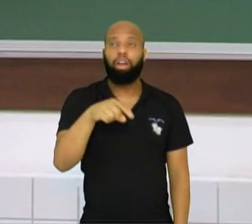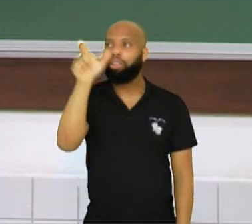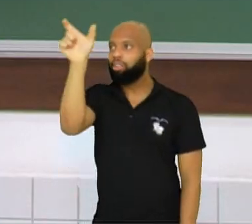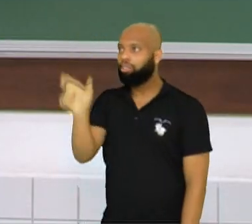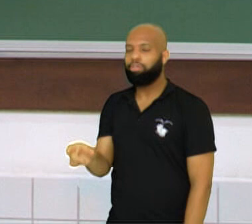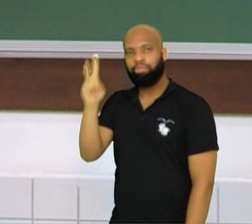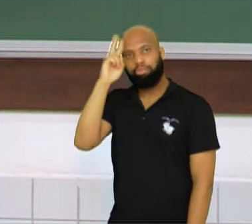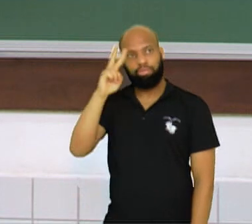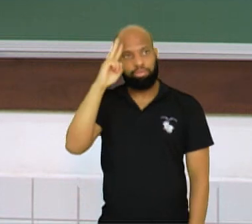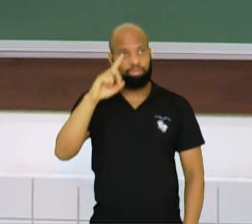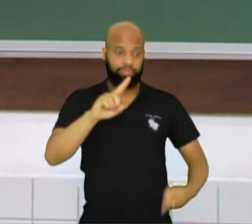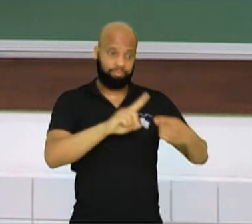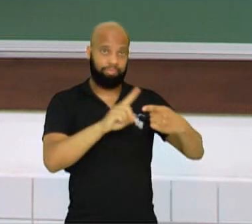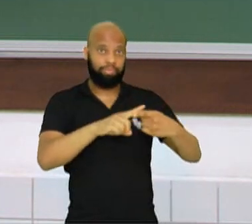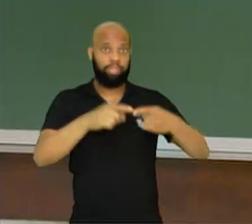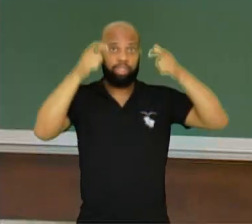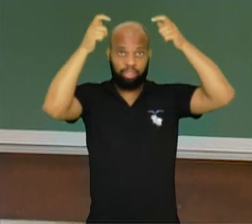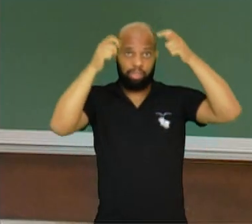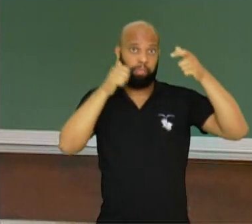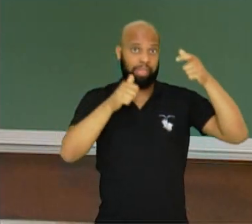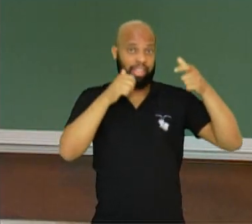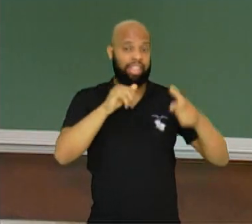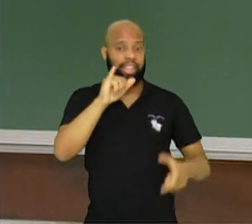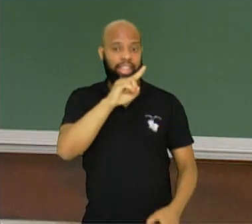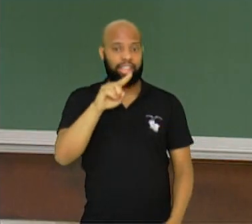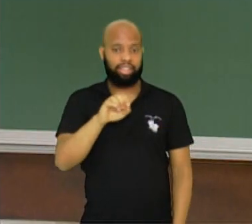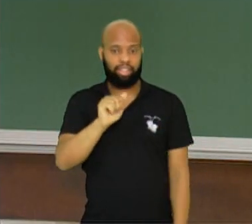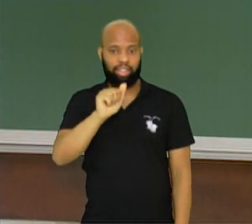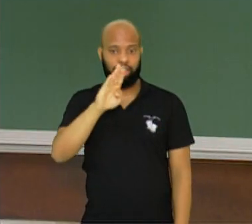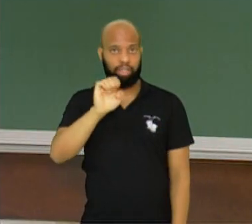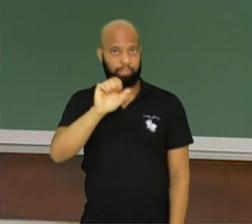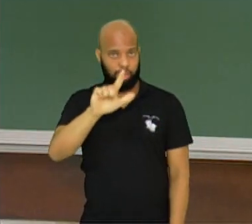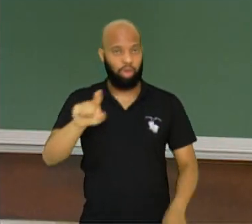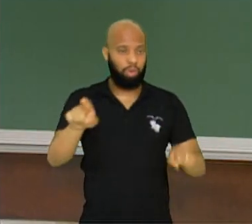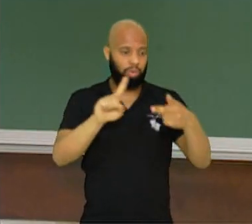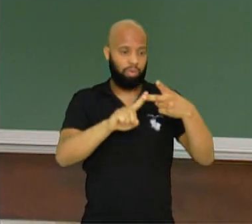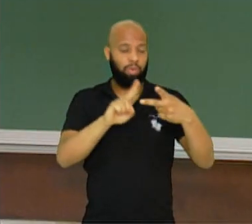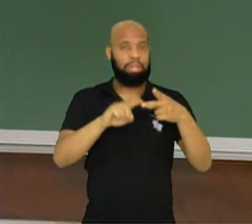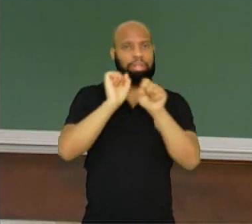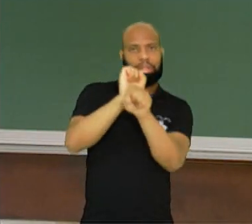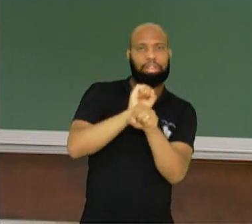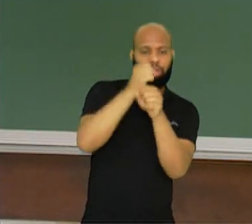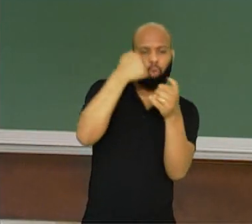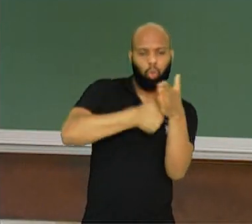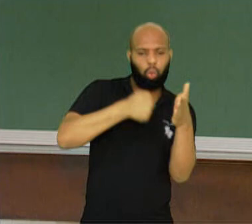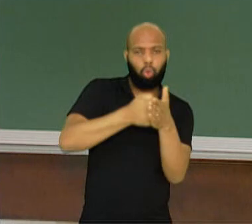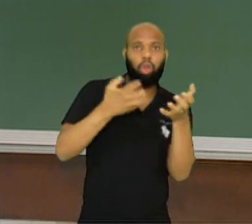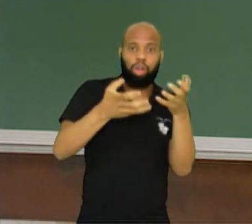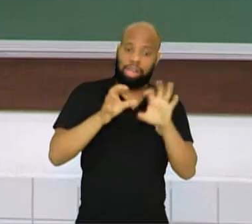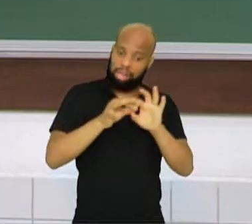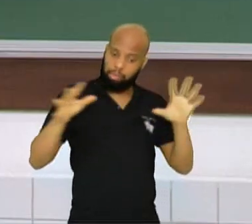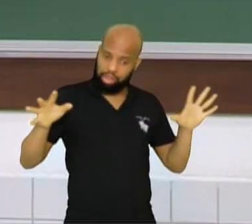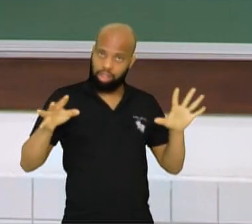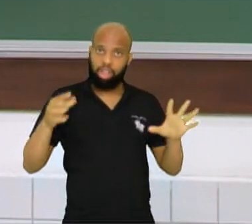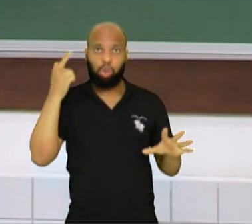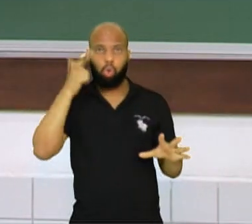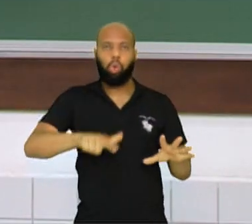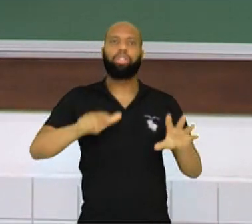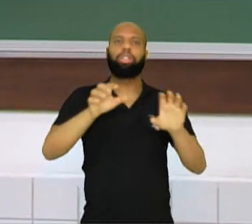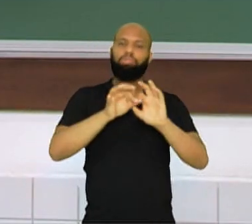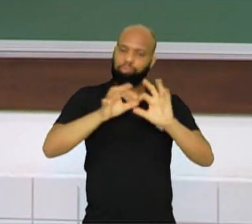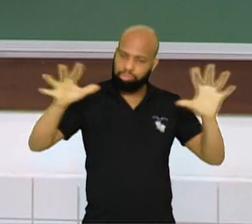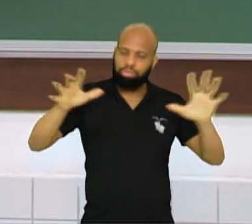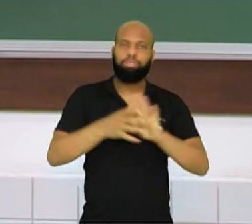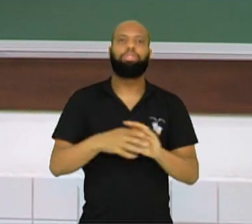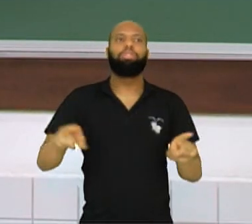sujeito histórico a Princesa Isabel, nós temos os escravos que lutaram pela sua liberdade e que foram